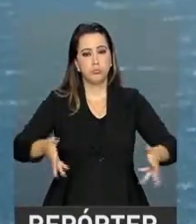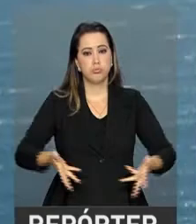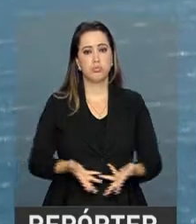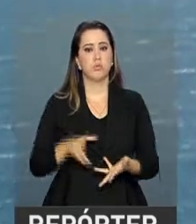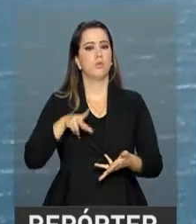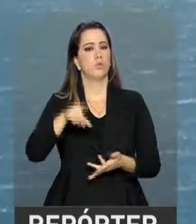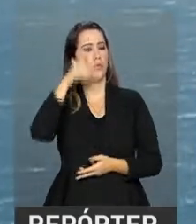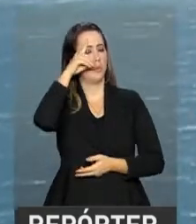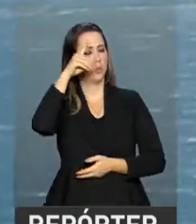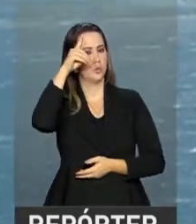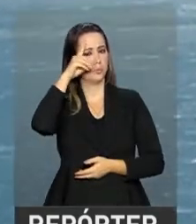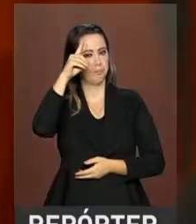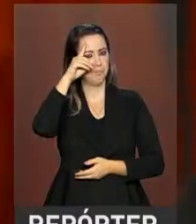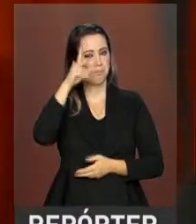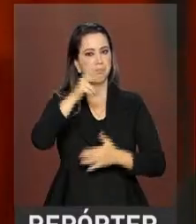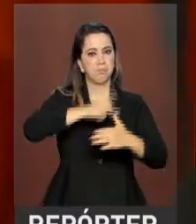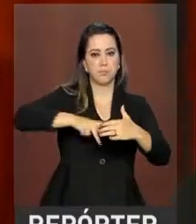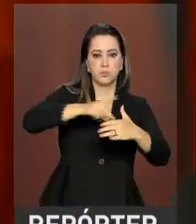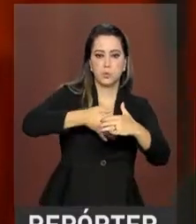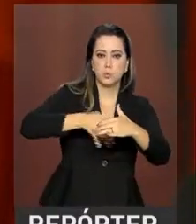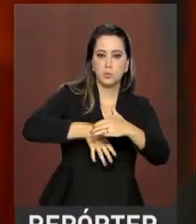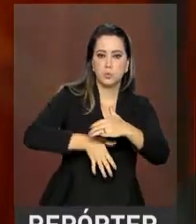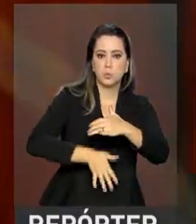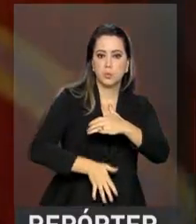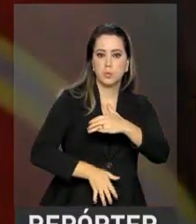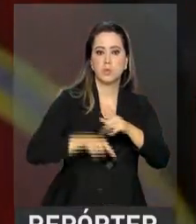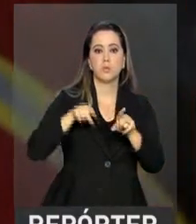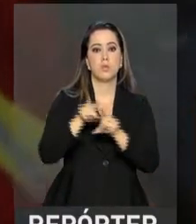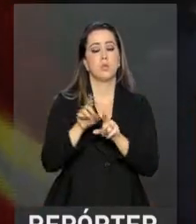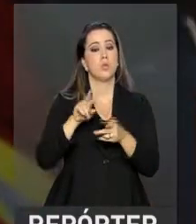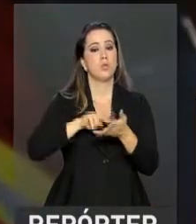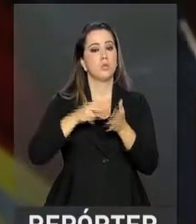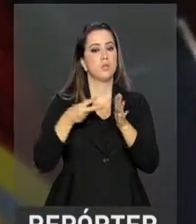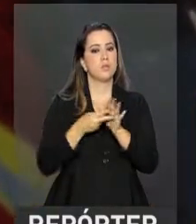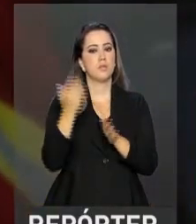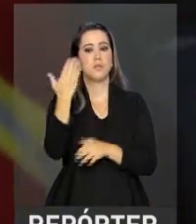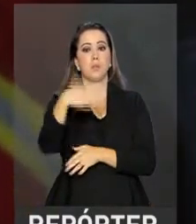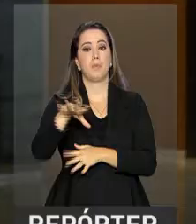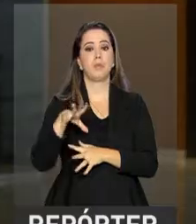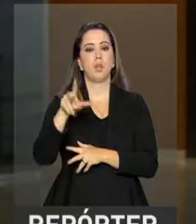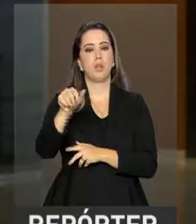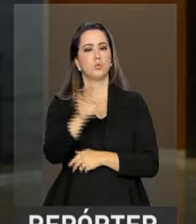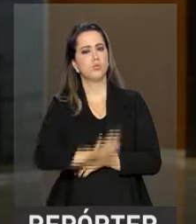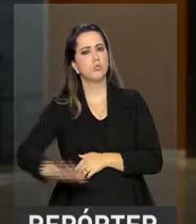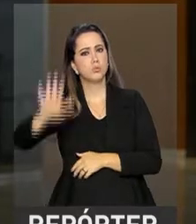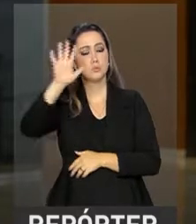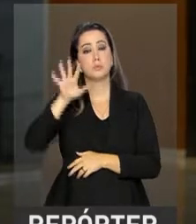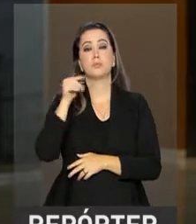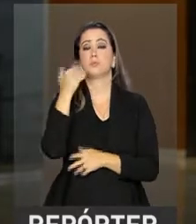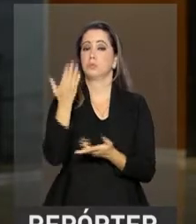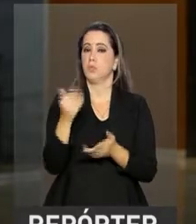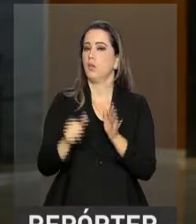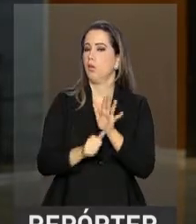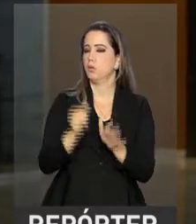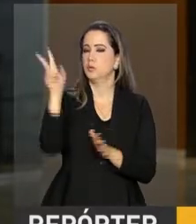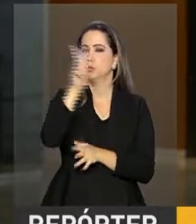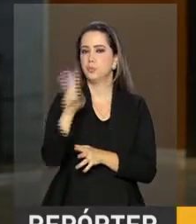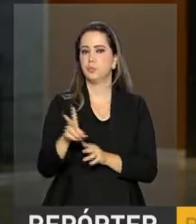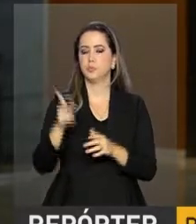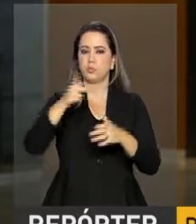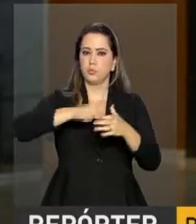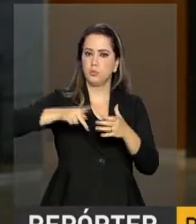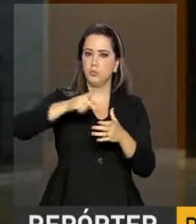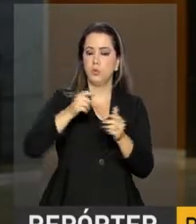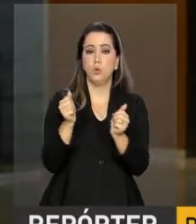barris/dia do pré sal o que representa mais da metade da produção nacional pela primeira vez a produção de petróleo